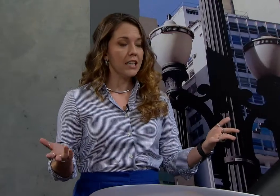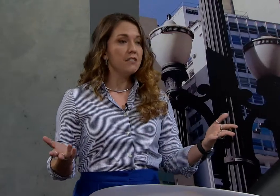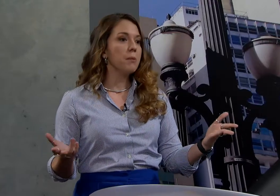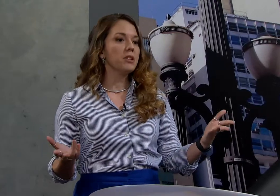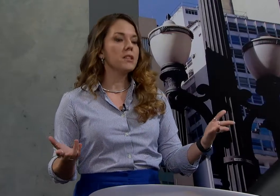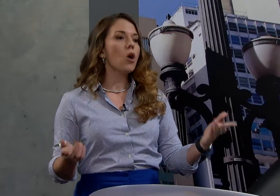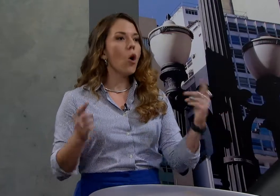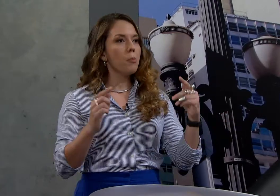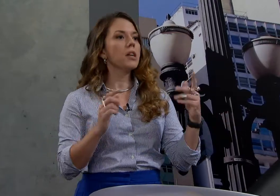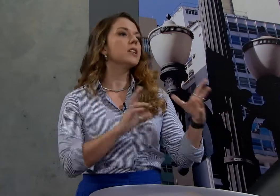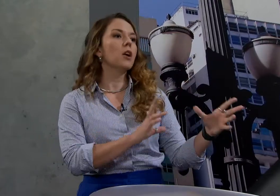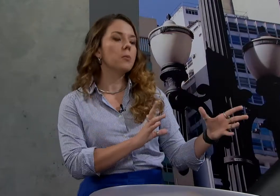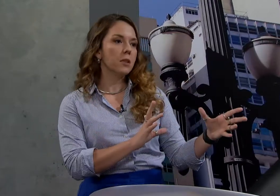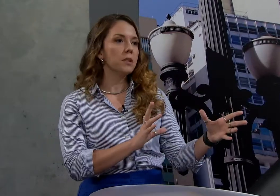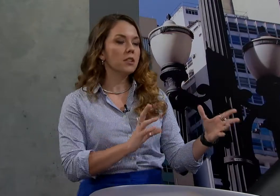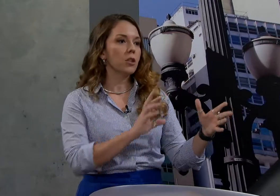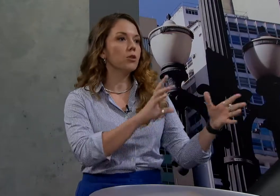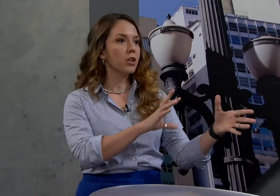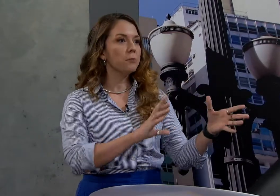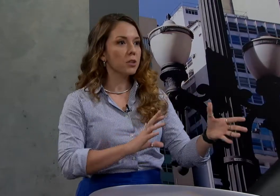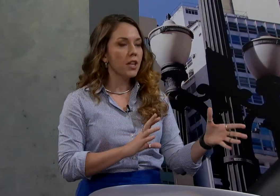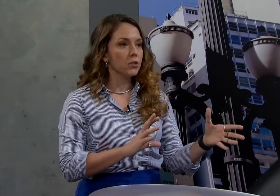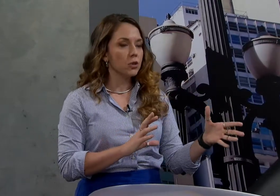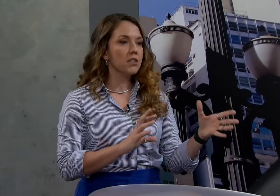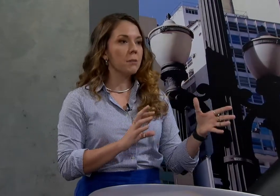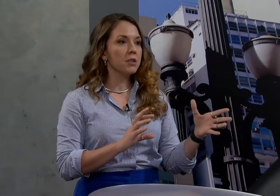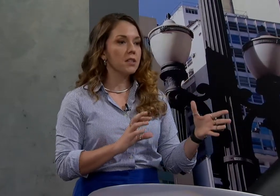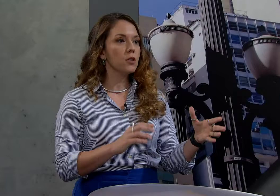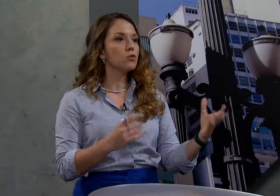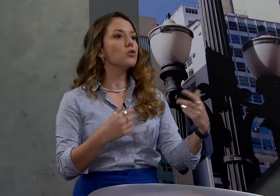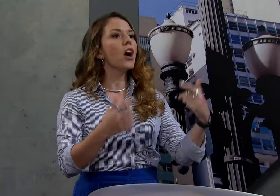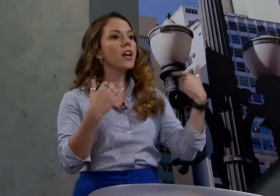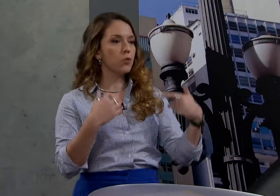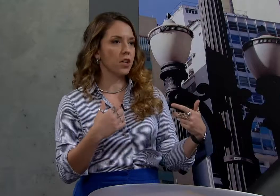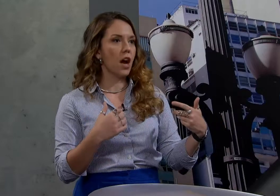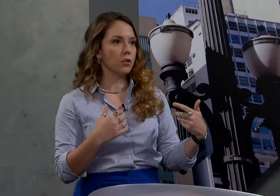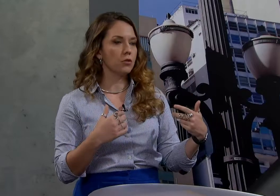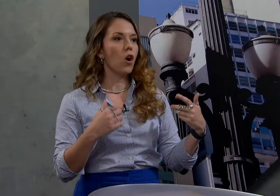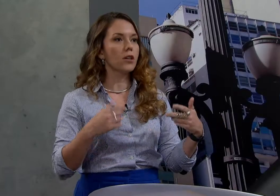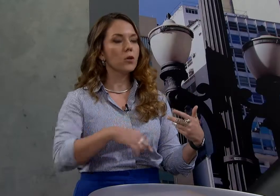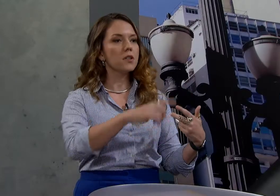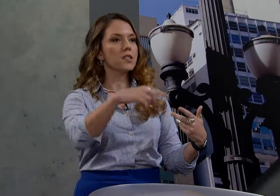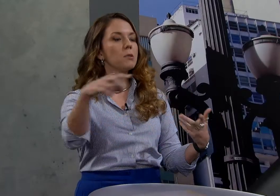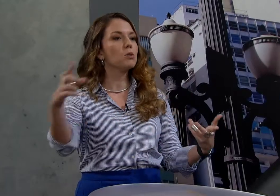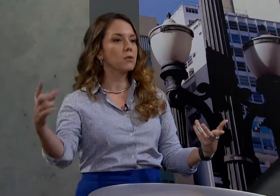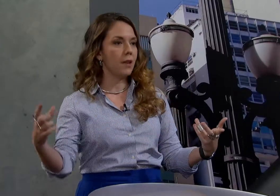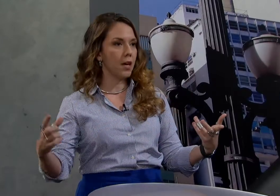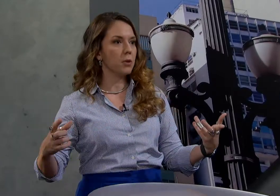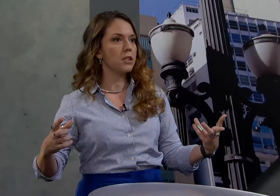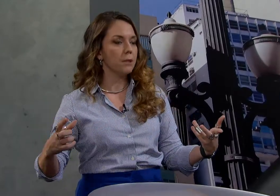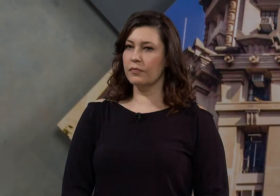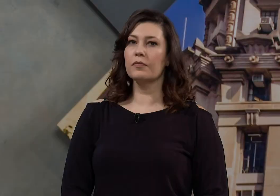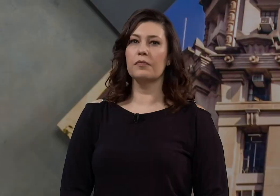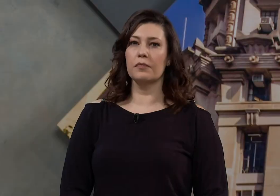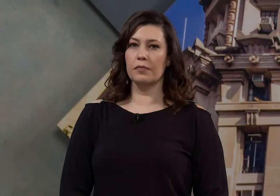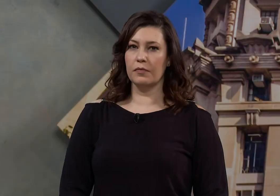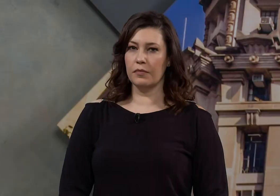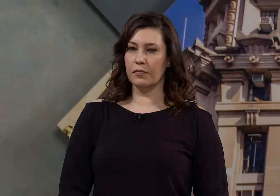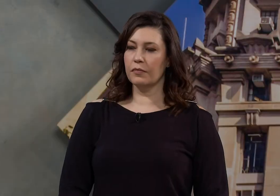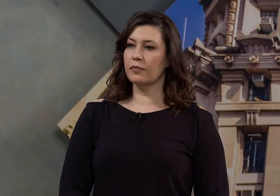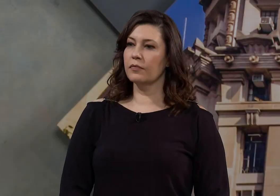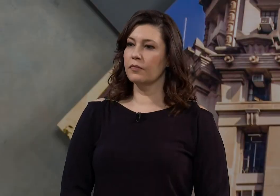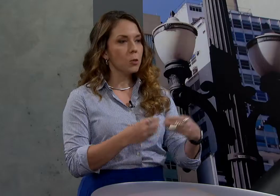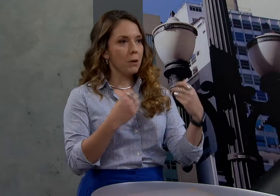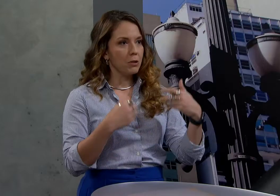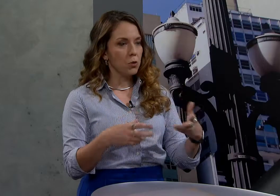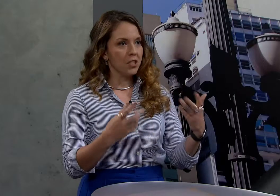né, vai poder dizer, opa, aqui tem uma demanda que eu acho que é importante. E vai poder dizer, não sou só eu que acho, olha, todas essas pessoas falaram aqui. Então, o que